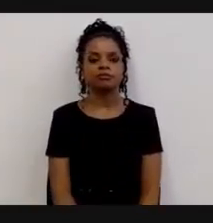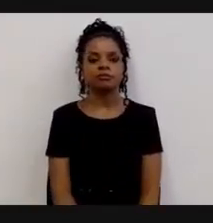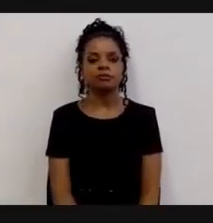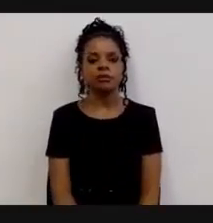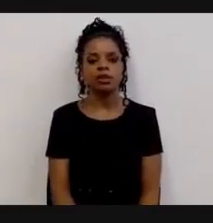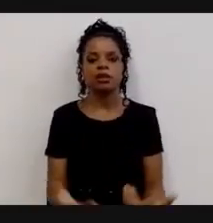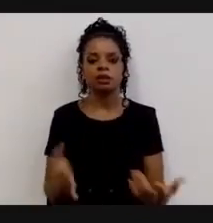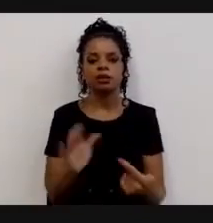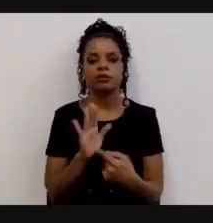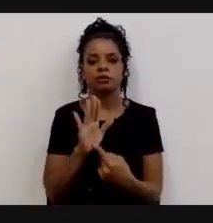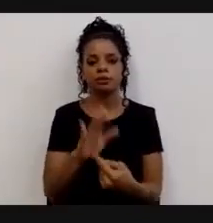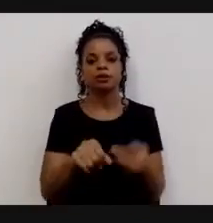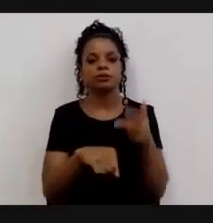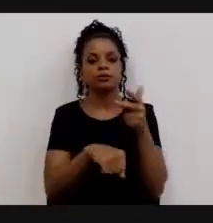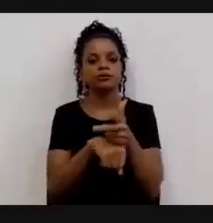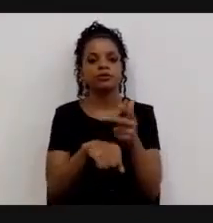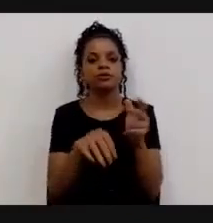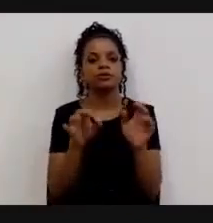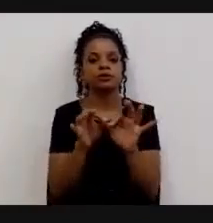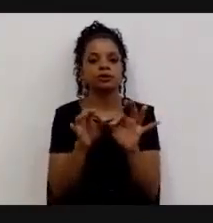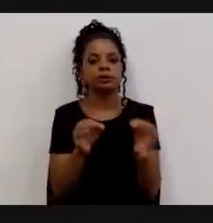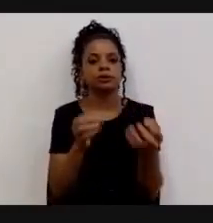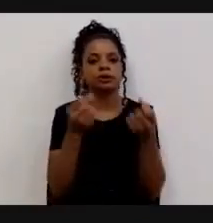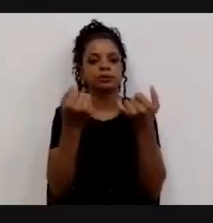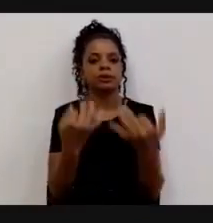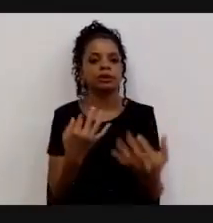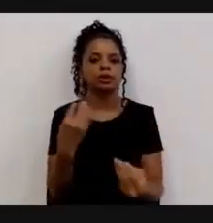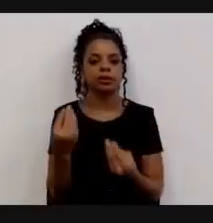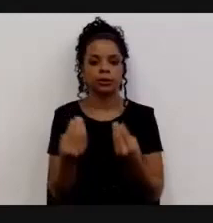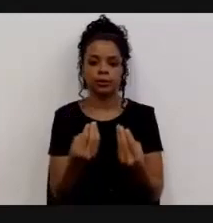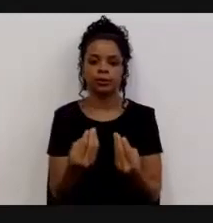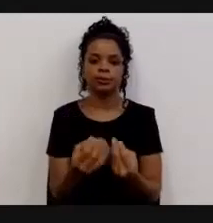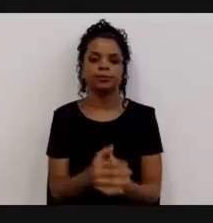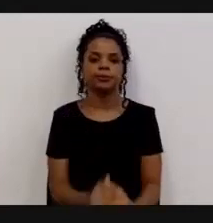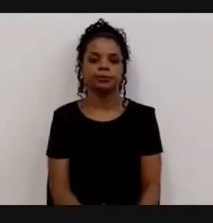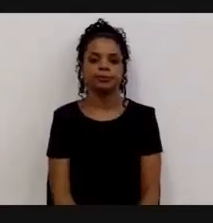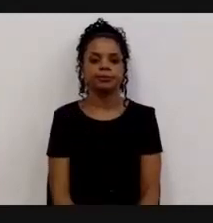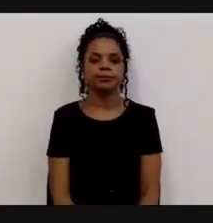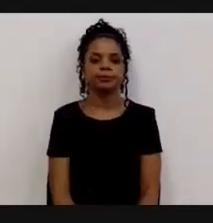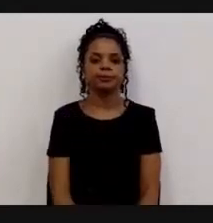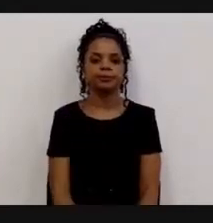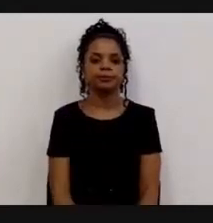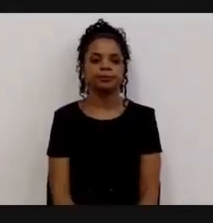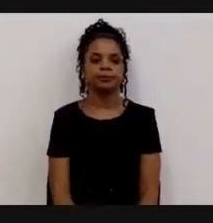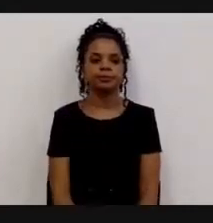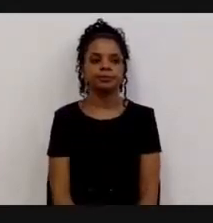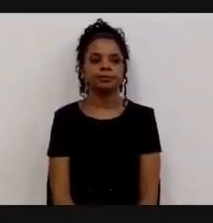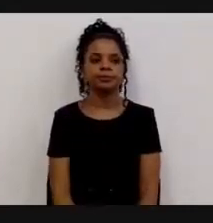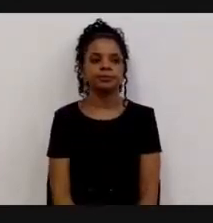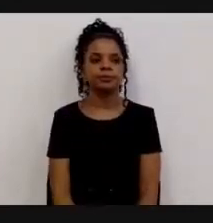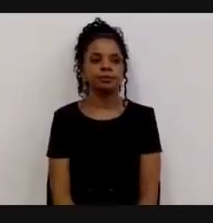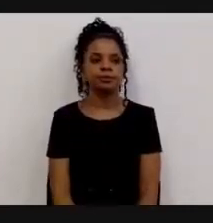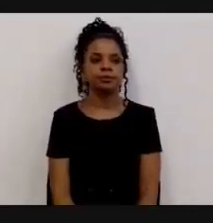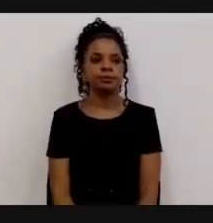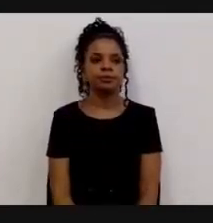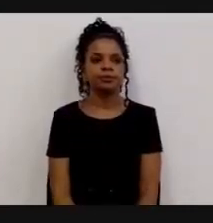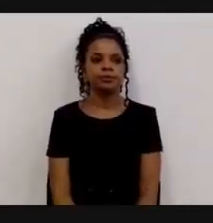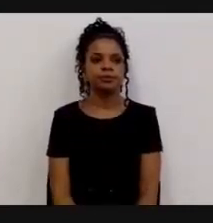vou trazer só um videozinho para explicar como que é lá, daí a gente já vai para a parte final também. Bom, tem som aí?